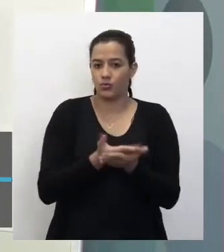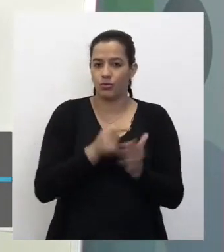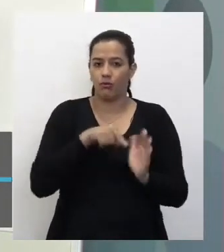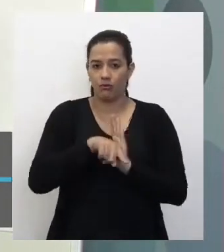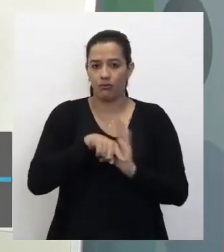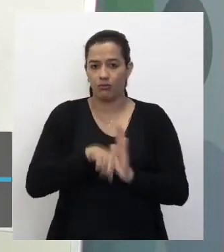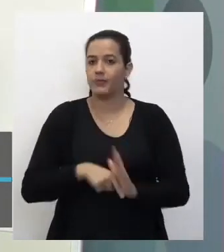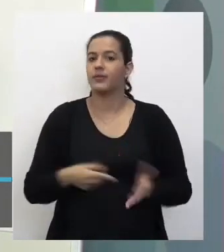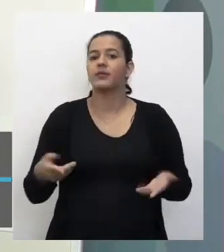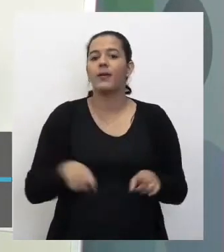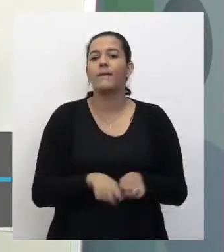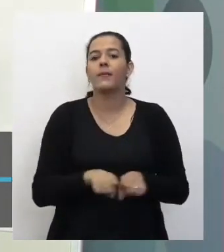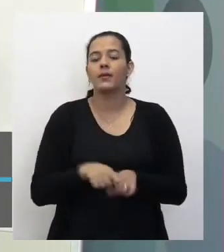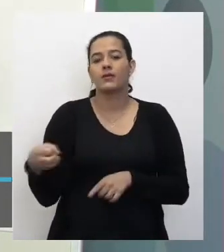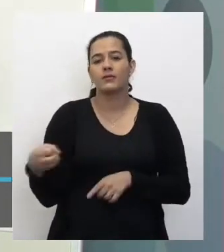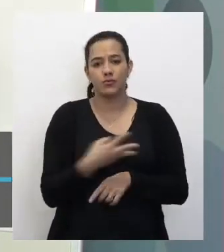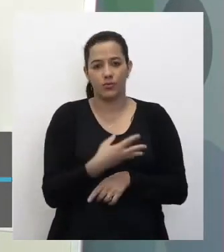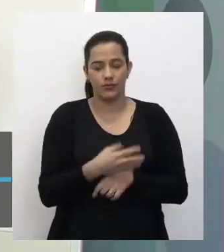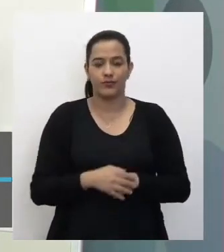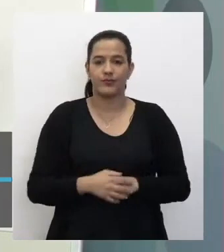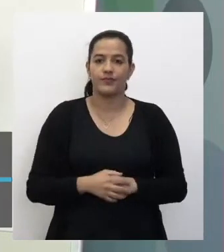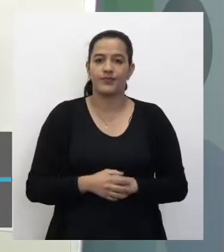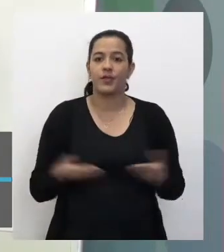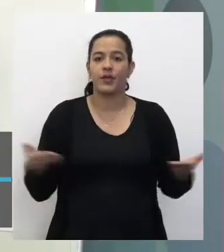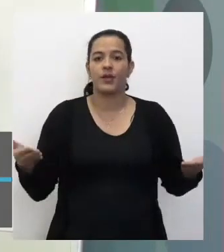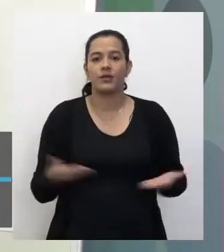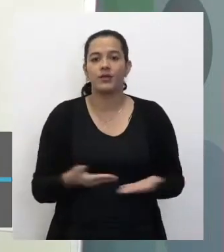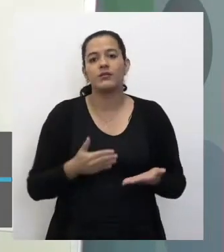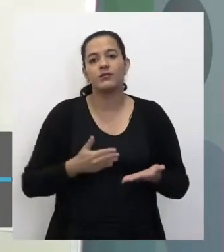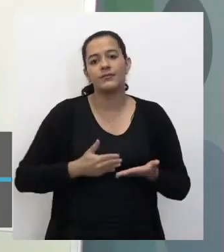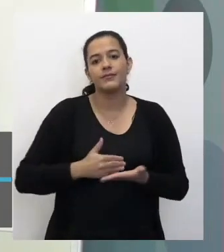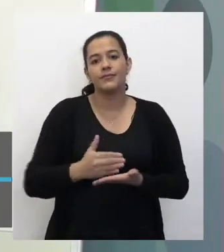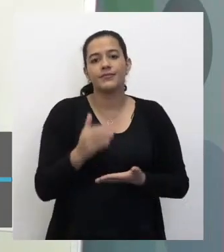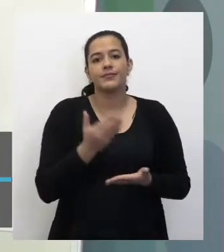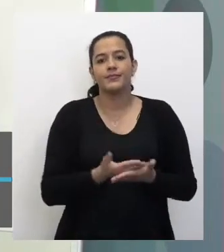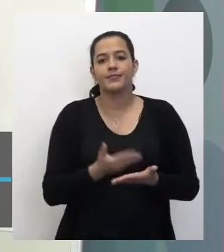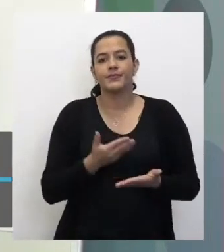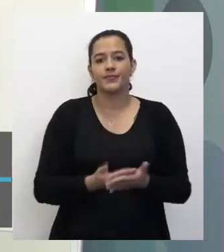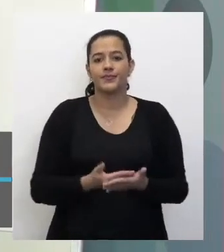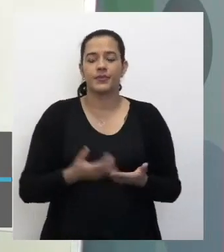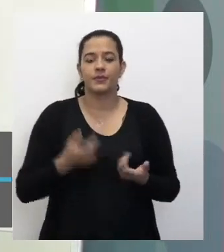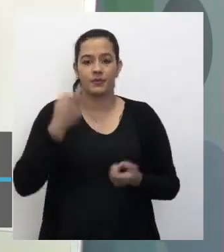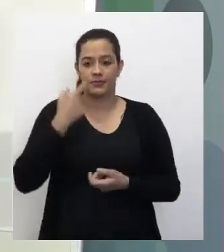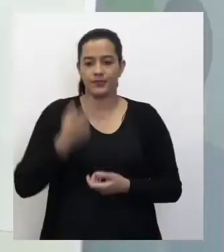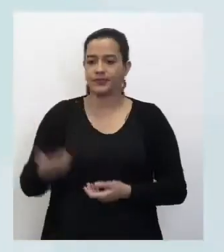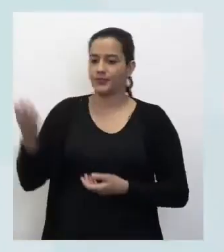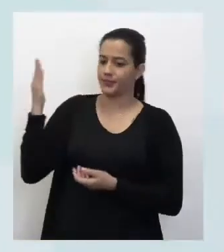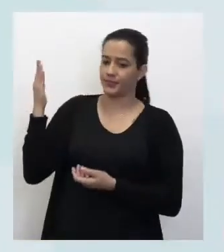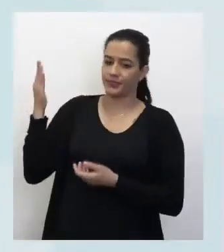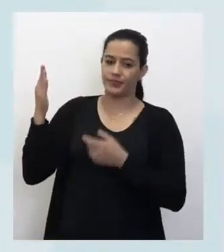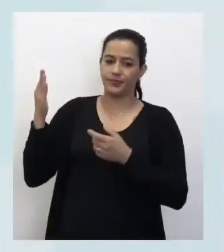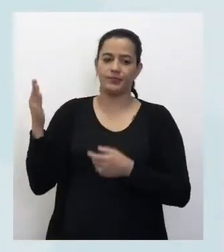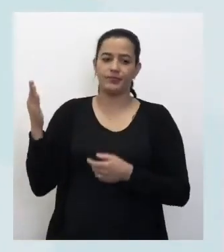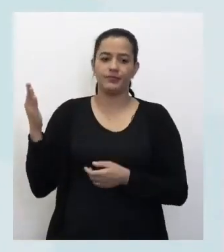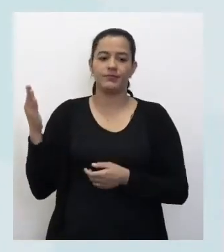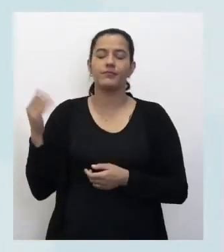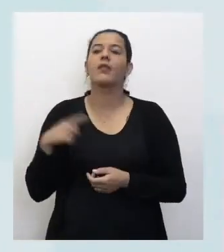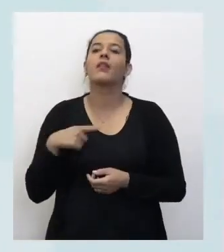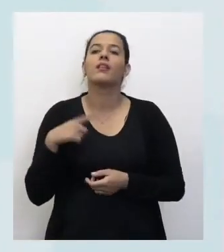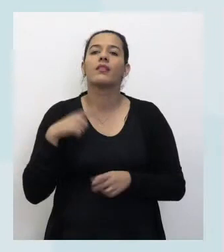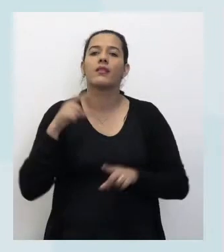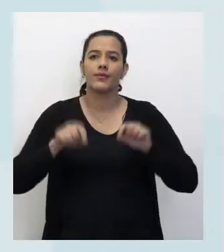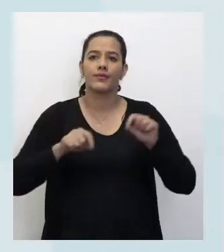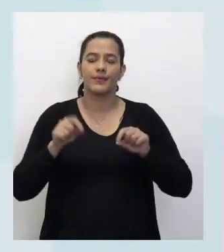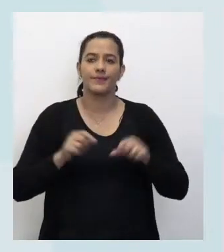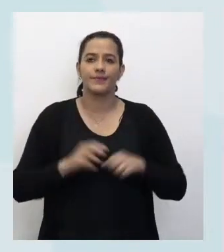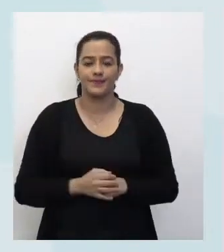que aparecerão. Né? E vamos iniciar a nossa aula de hoje com uma imagem na tela. Essa imagem, students, you have 1